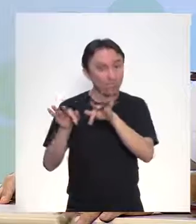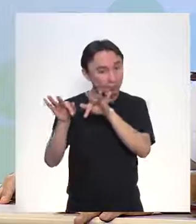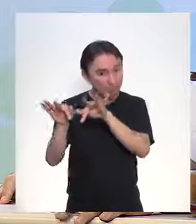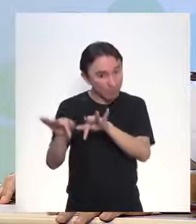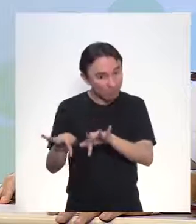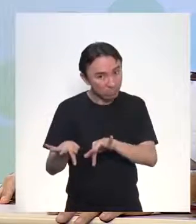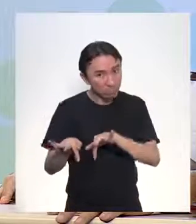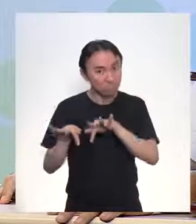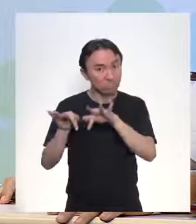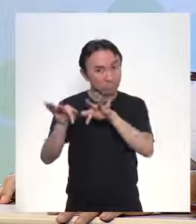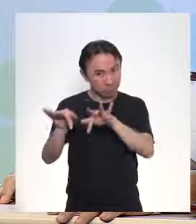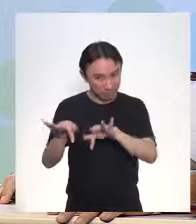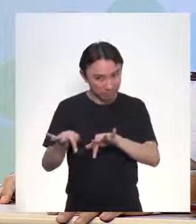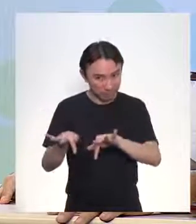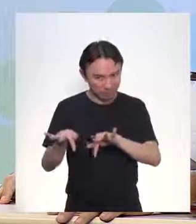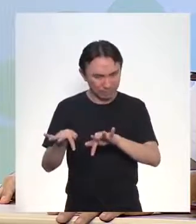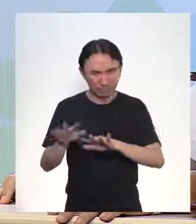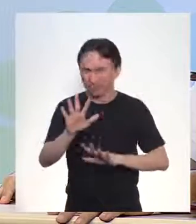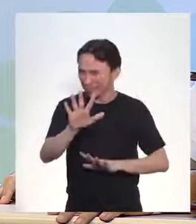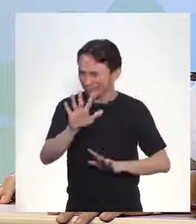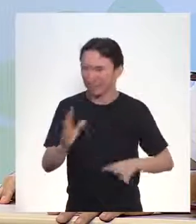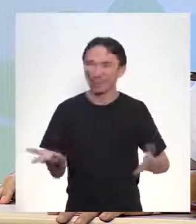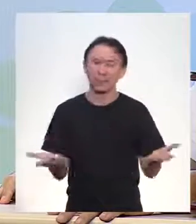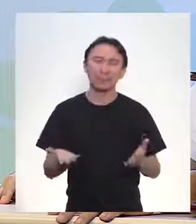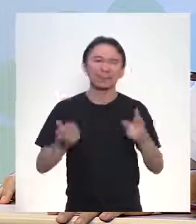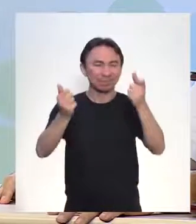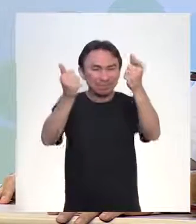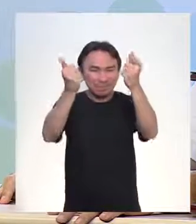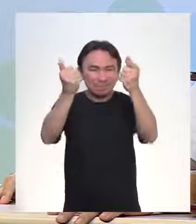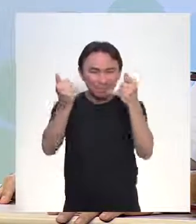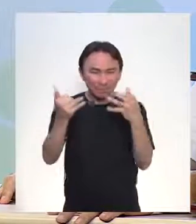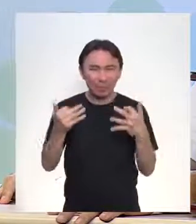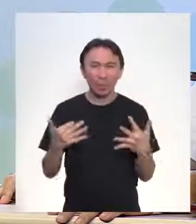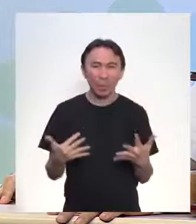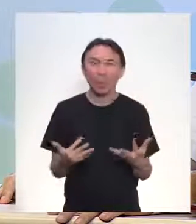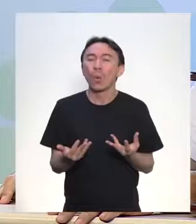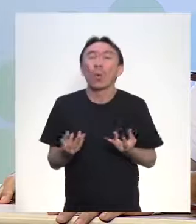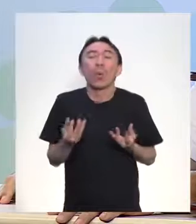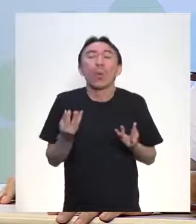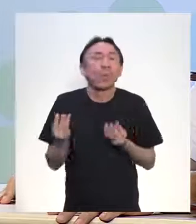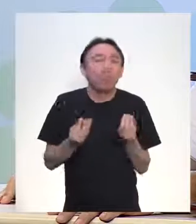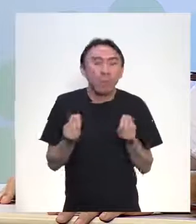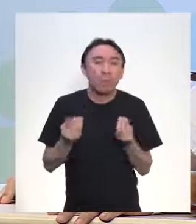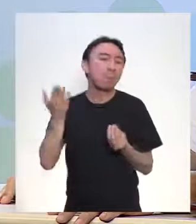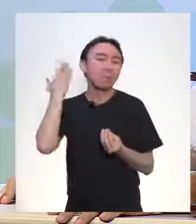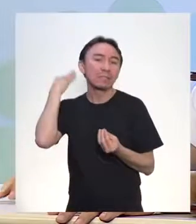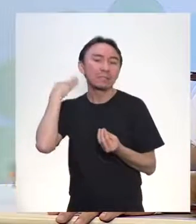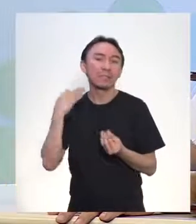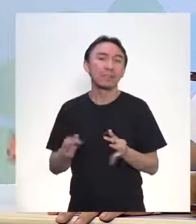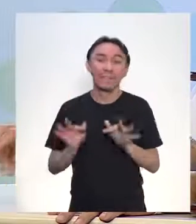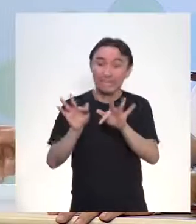Ocidente. E aí, vamos explicar aqui como que funcionava o feudalismo.